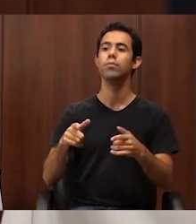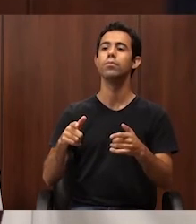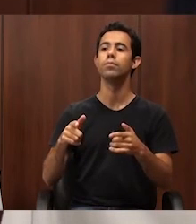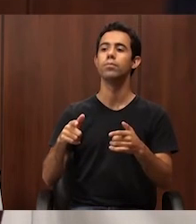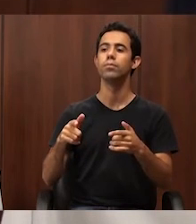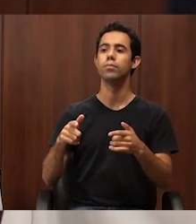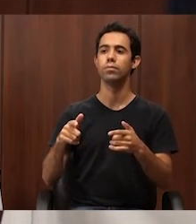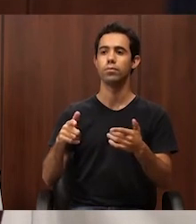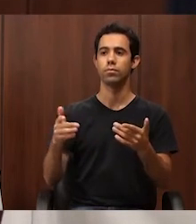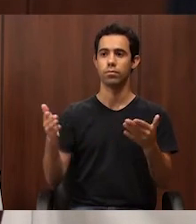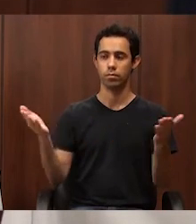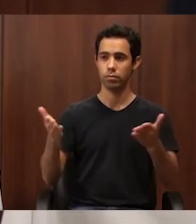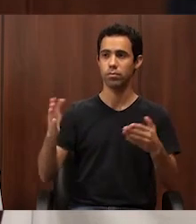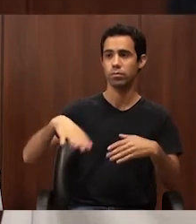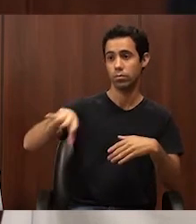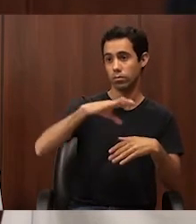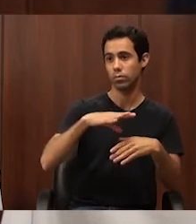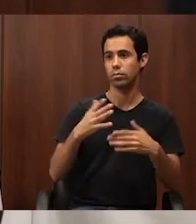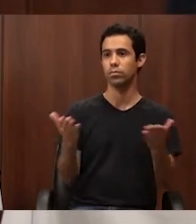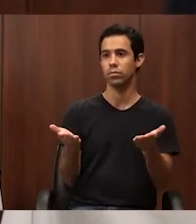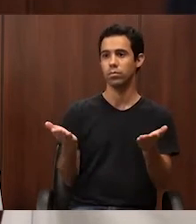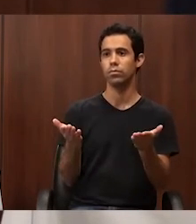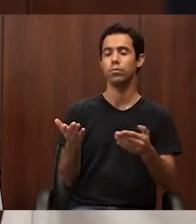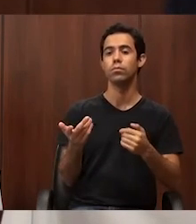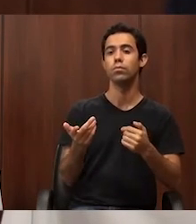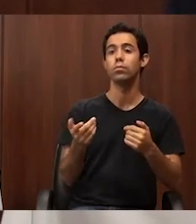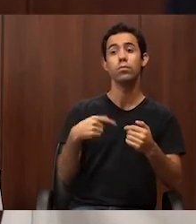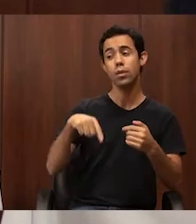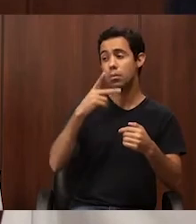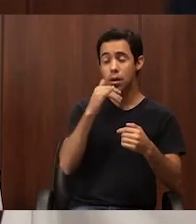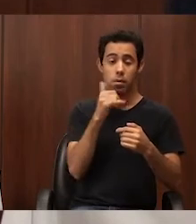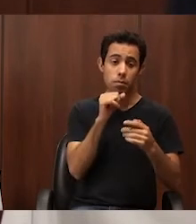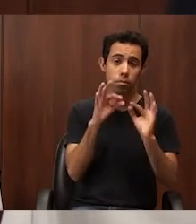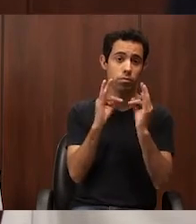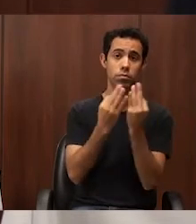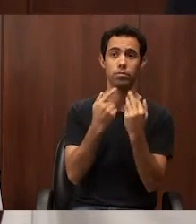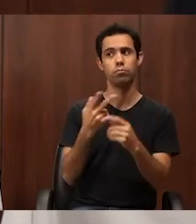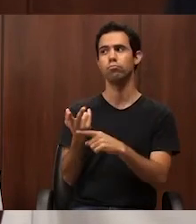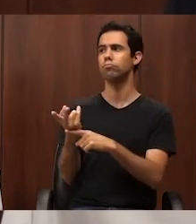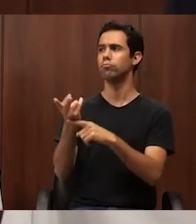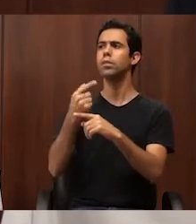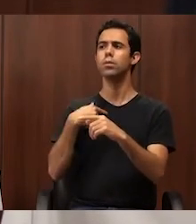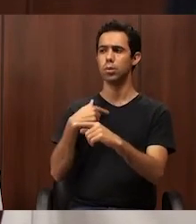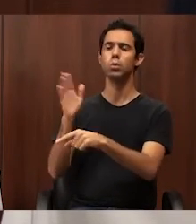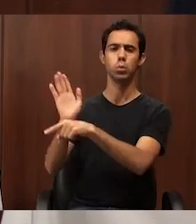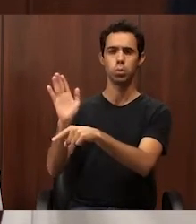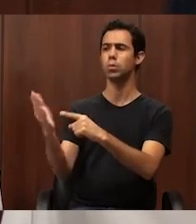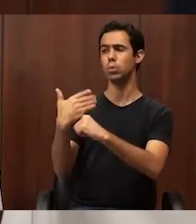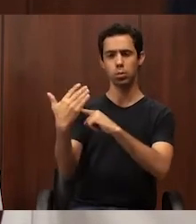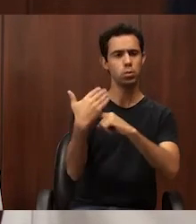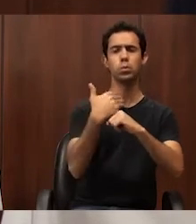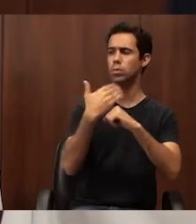vão buscar, sim. Quem sou eu para dizer que o pai não deve procurar os seus direitos? Muito pelo contrário, né?